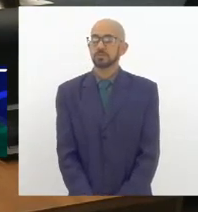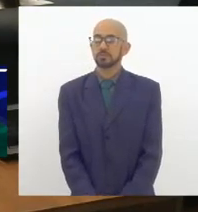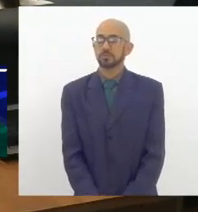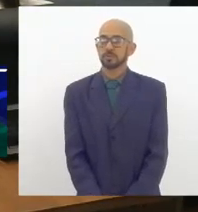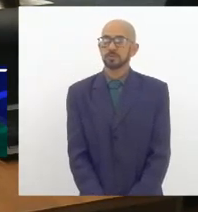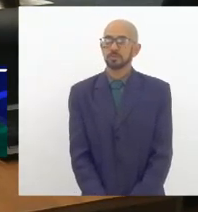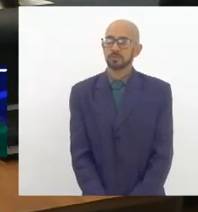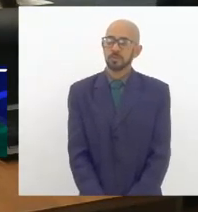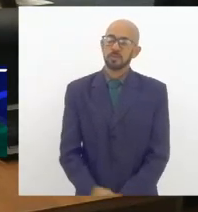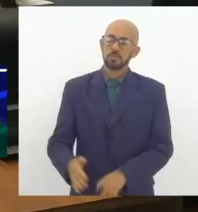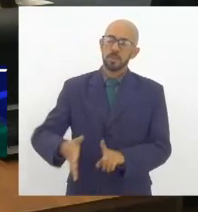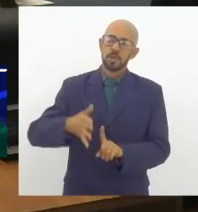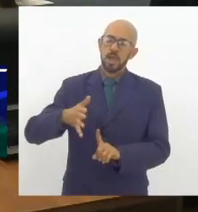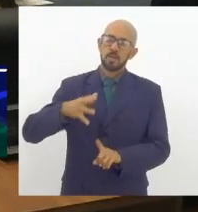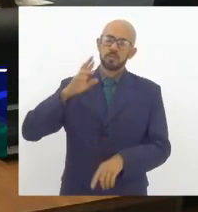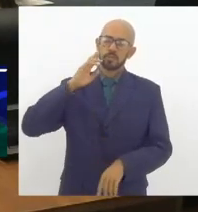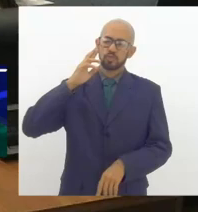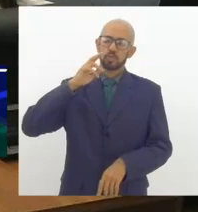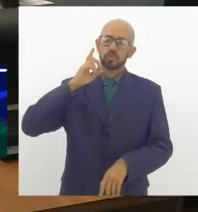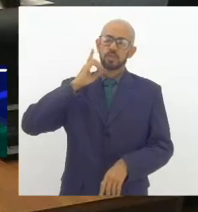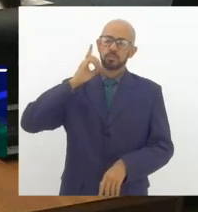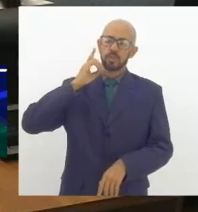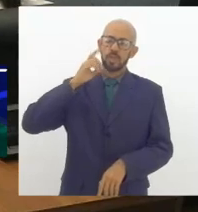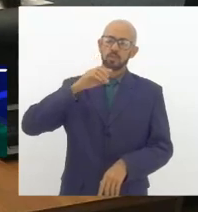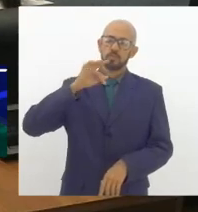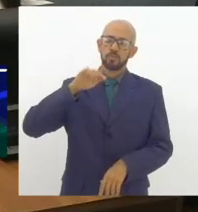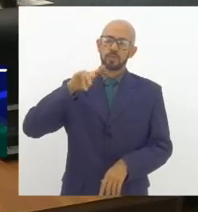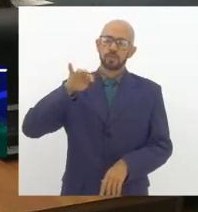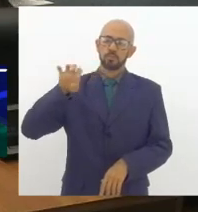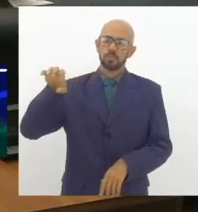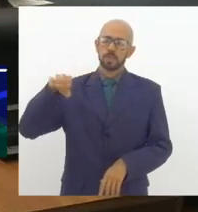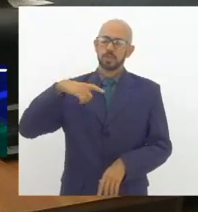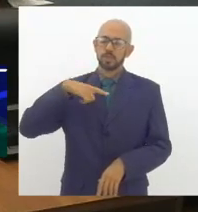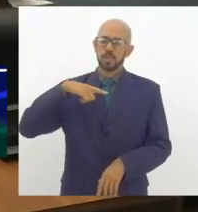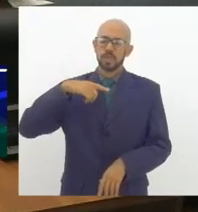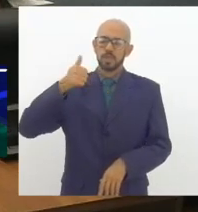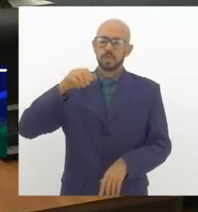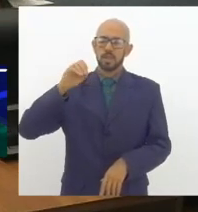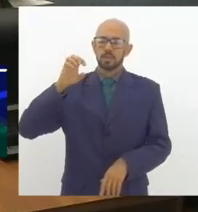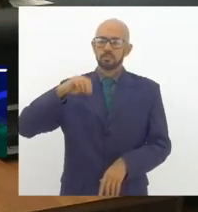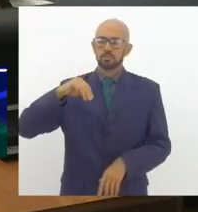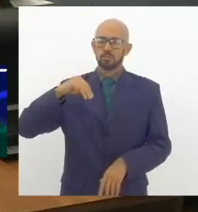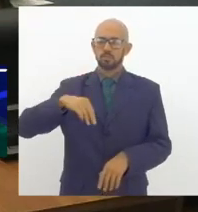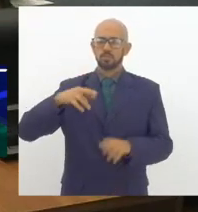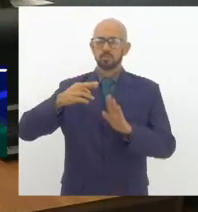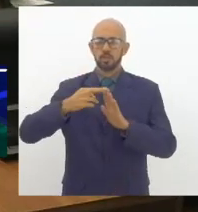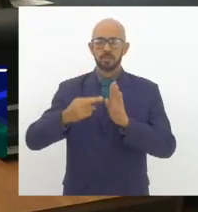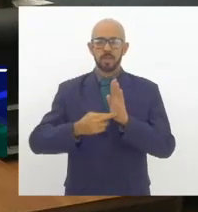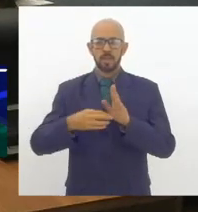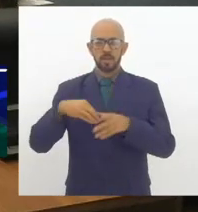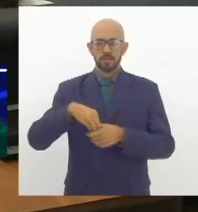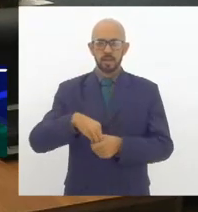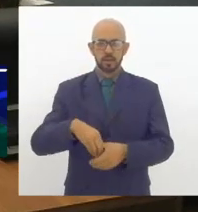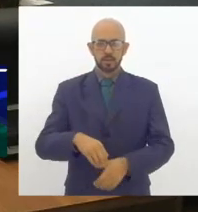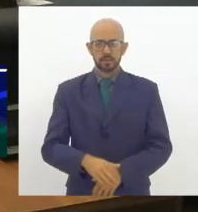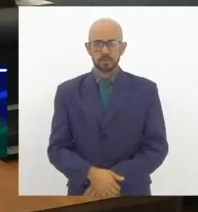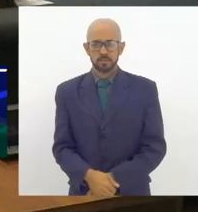e com a palavra o Nobre Deputado filippe poubel vossa excelência' dispõe de dez minutos regimentais e